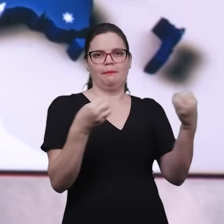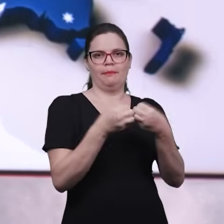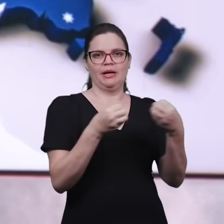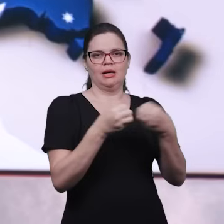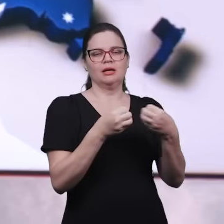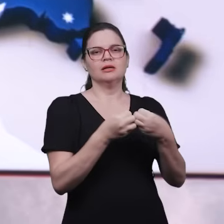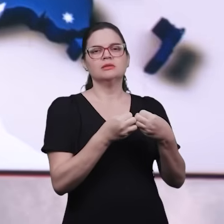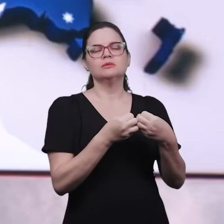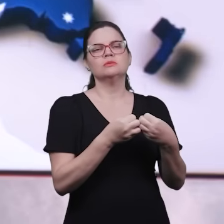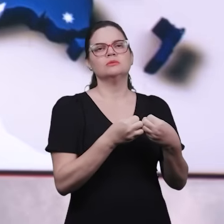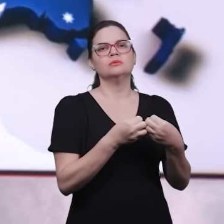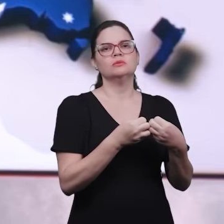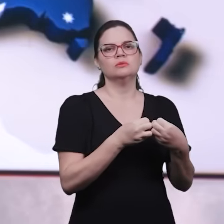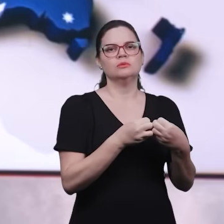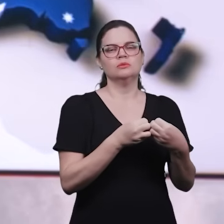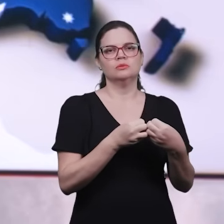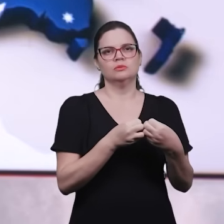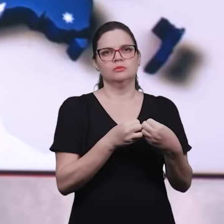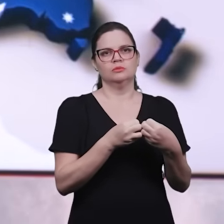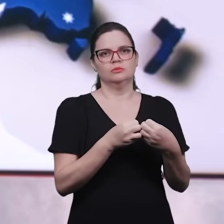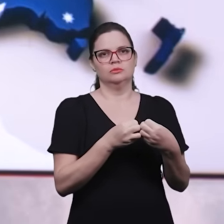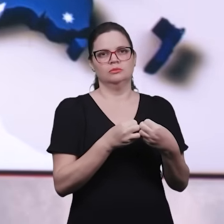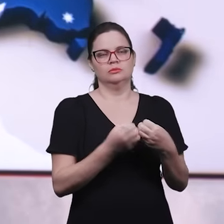fronteira com